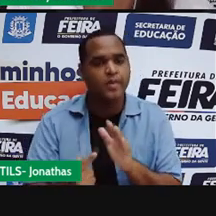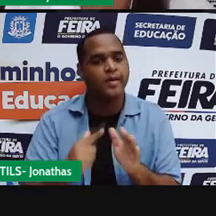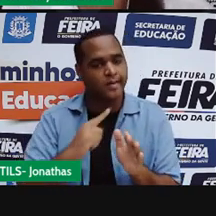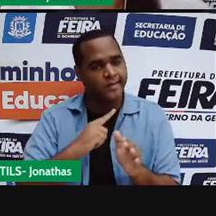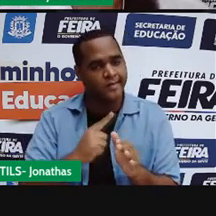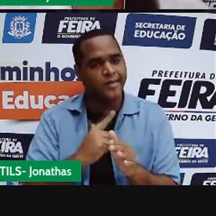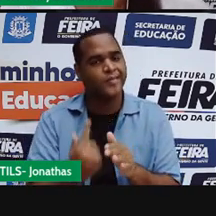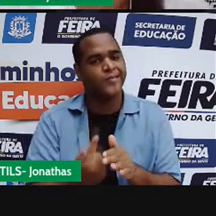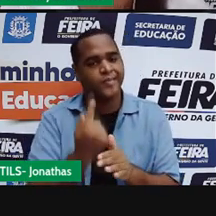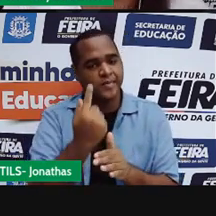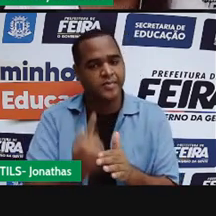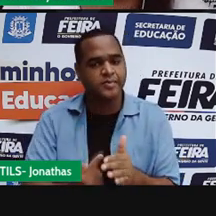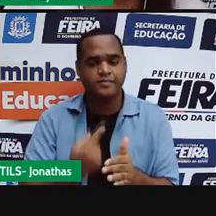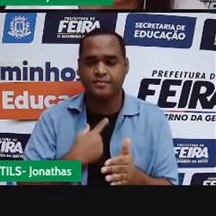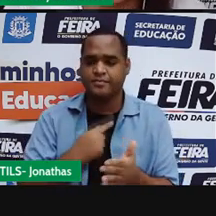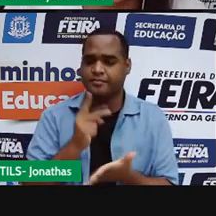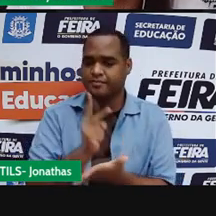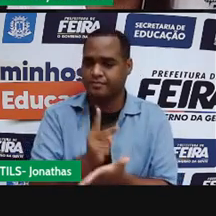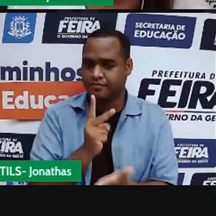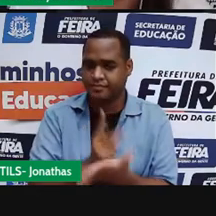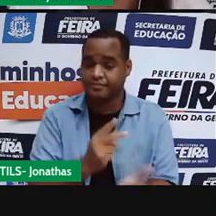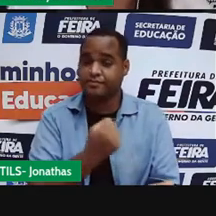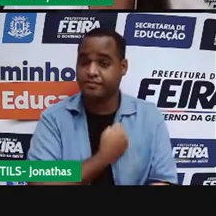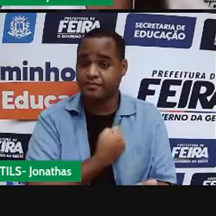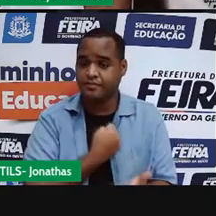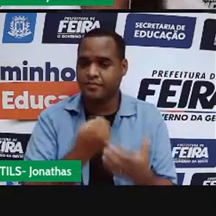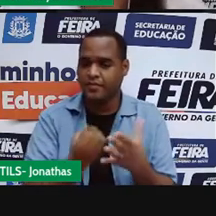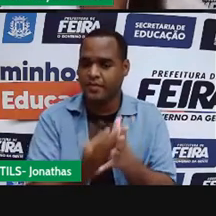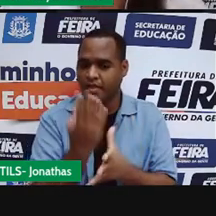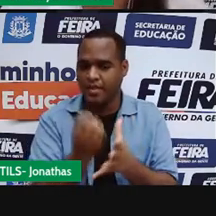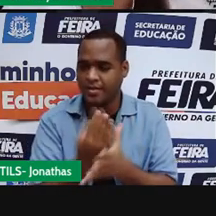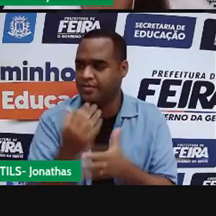aumentando esse número que aparece na balança.